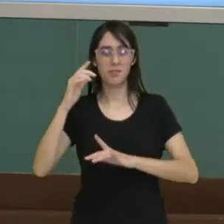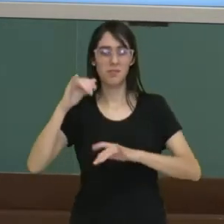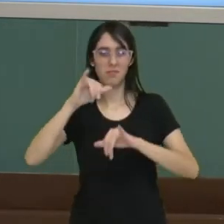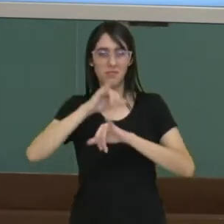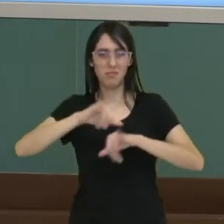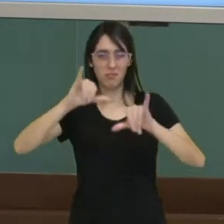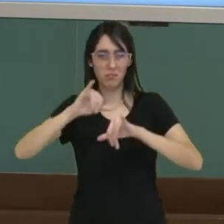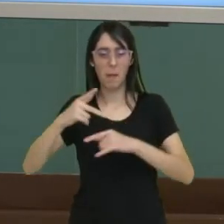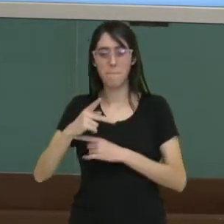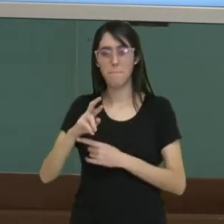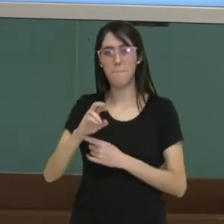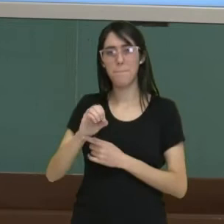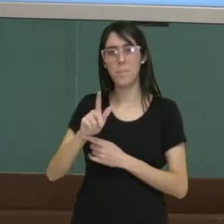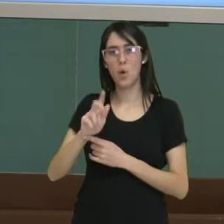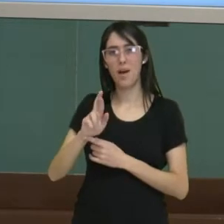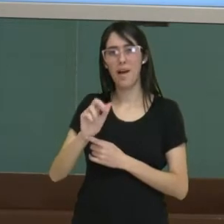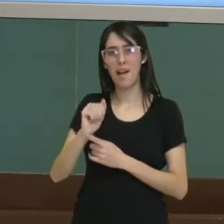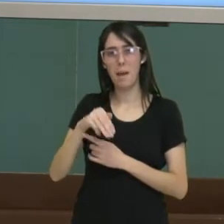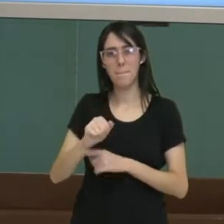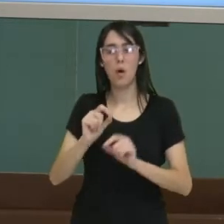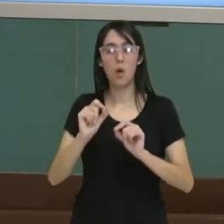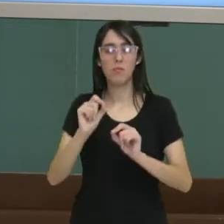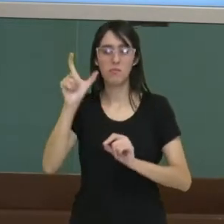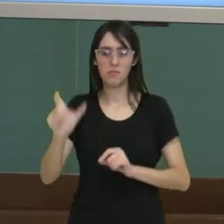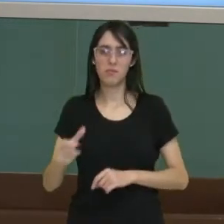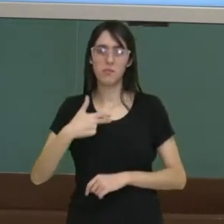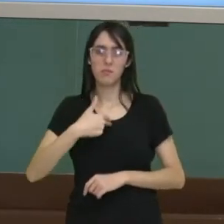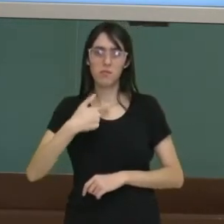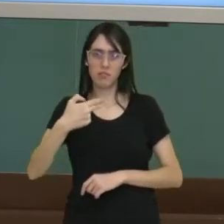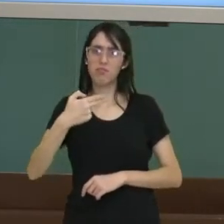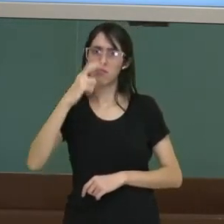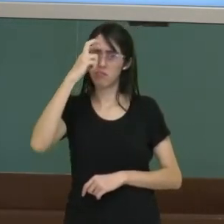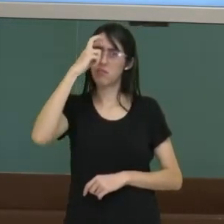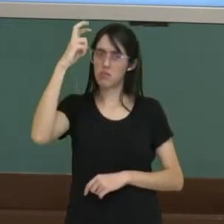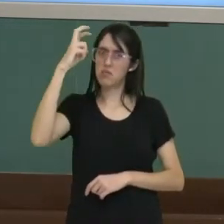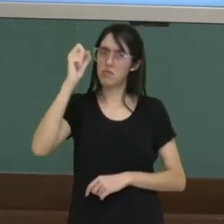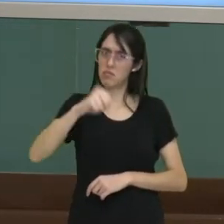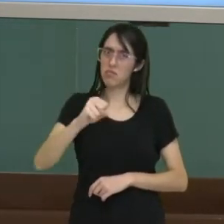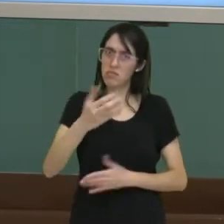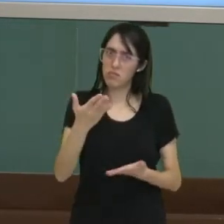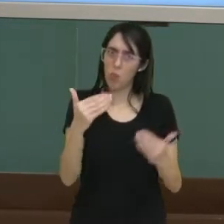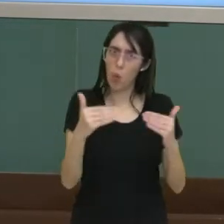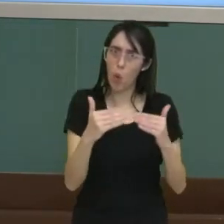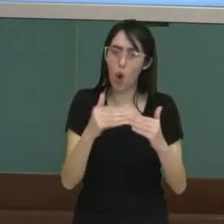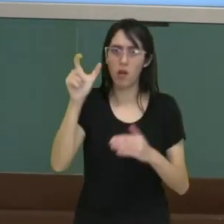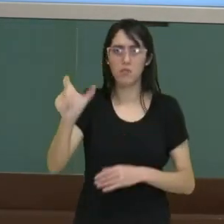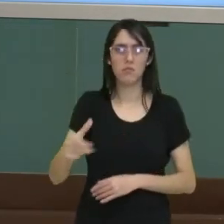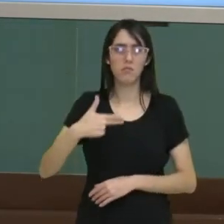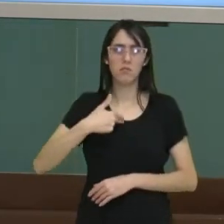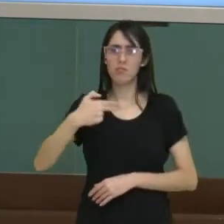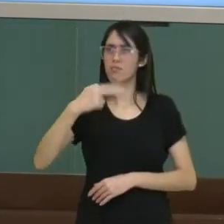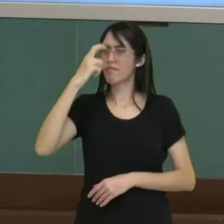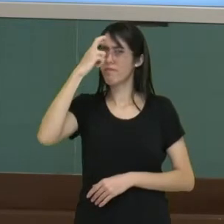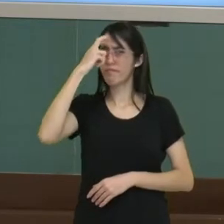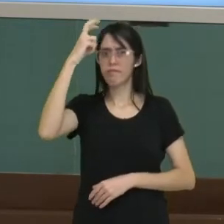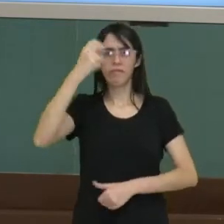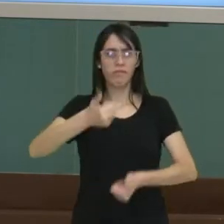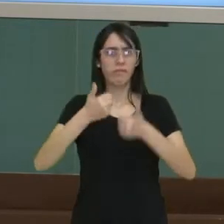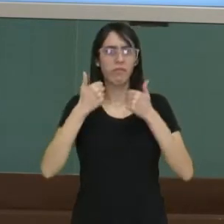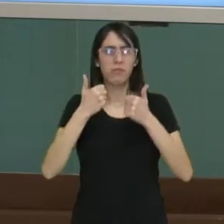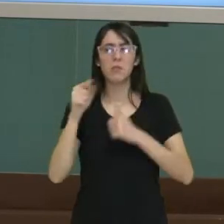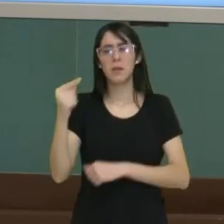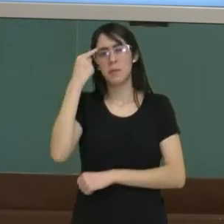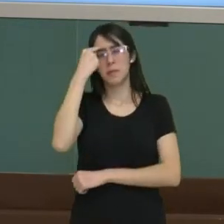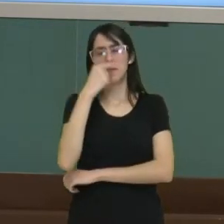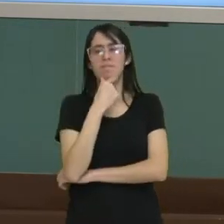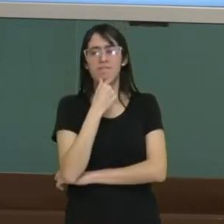Vargas, porque ele começou a perceber assim, ele é um cara inteligente, vamos combinar, né? O cara é esperto. Ele começou a olhar assim e falou, cara, o rádio tá